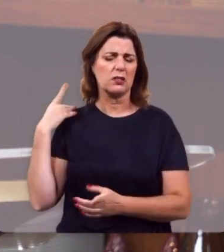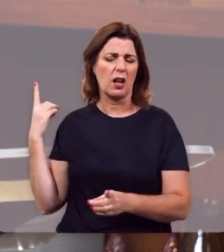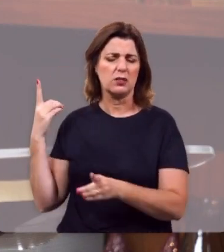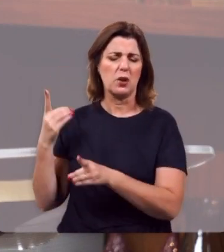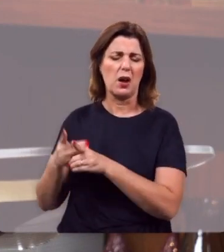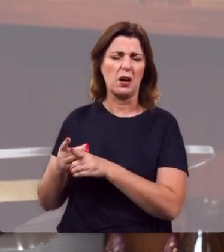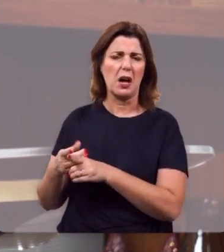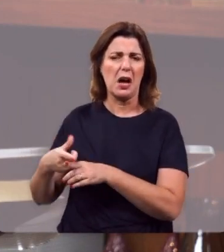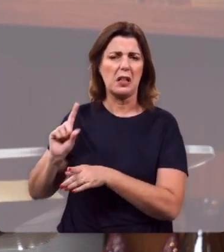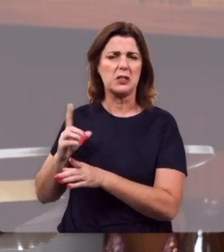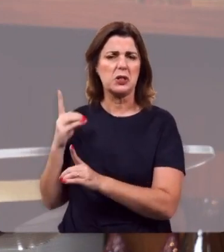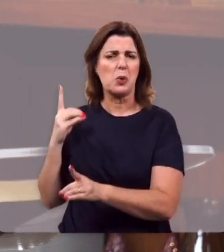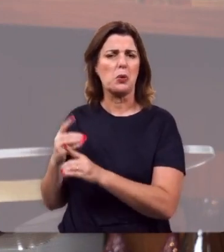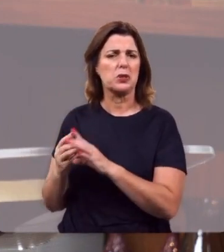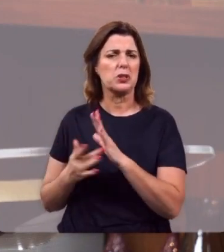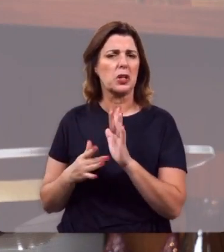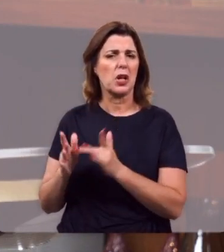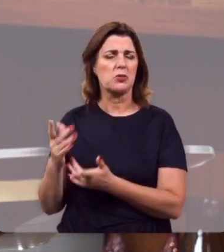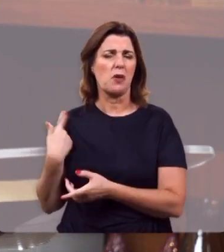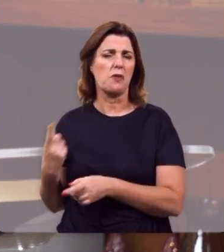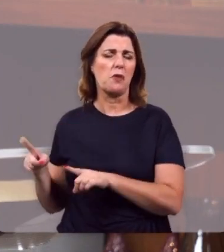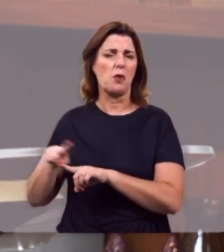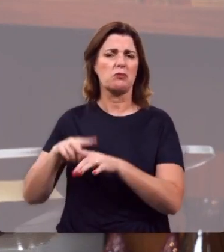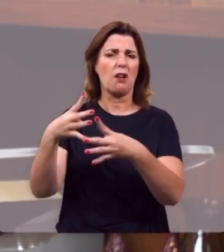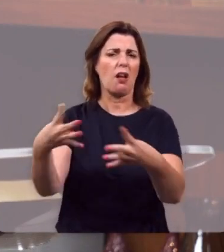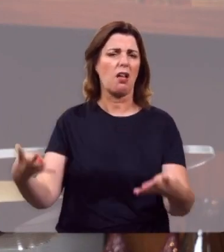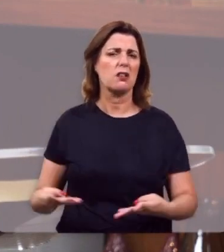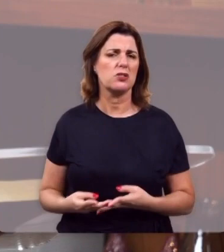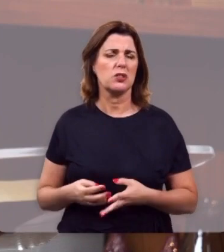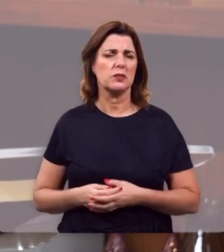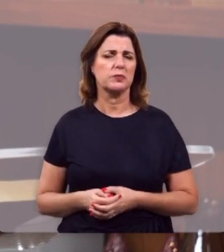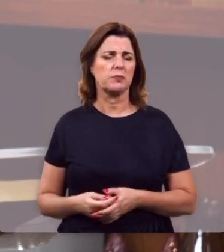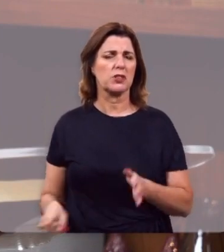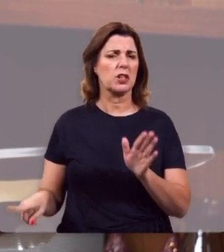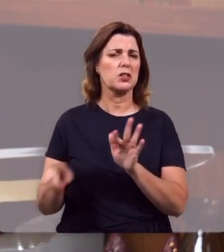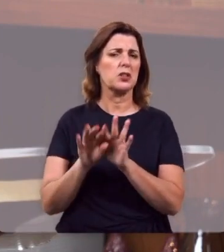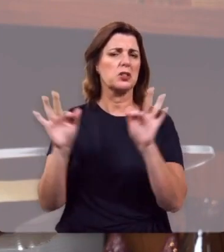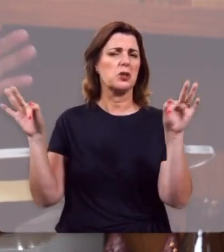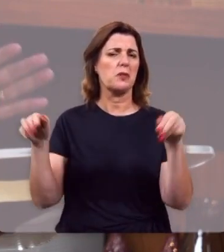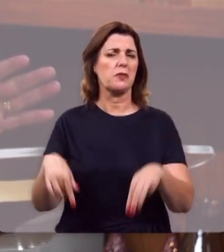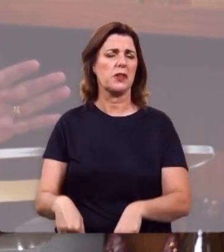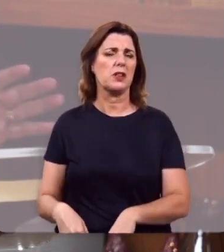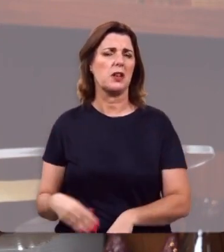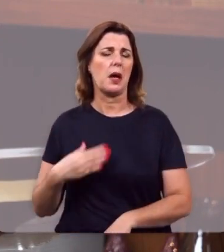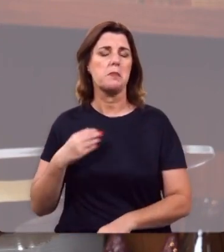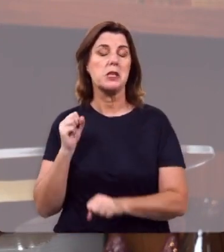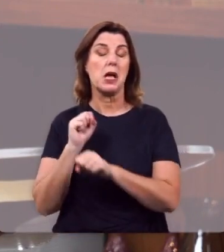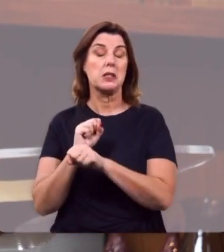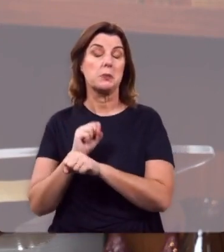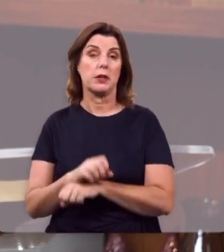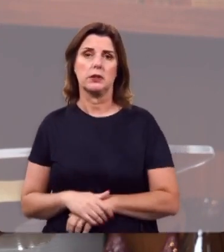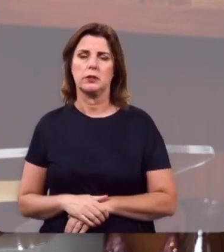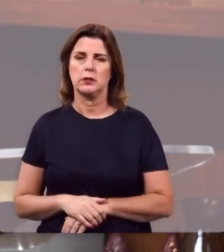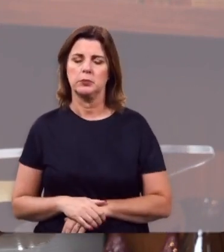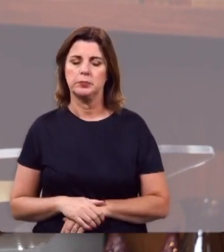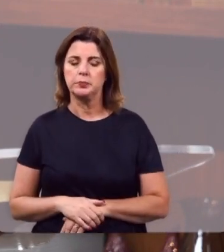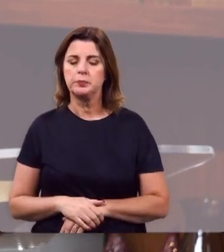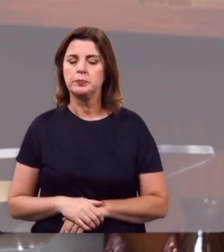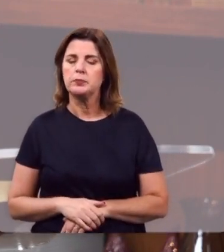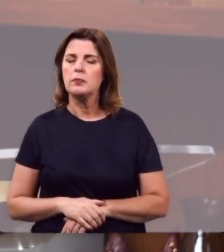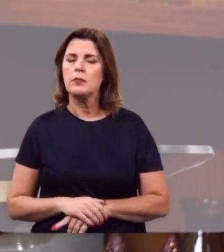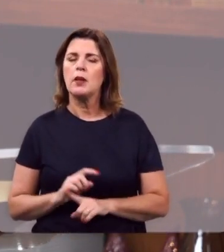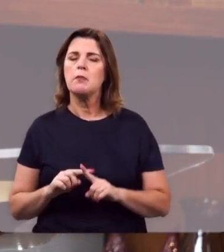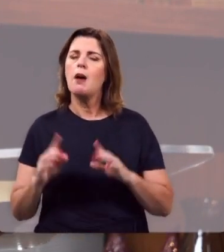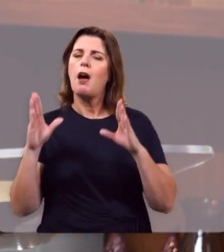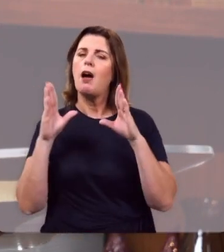encontrar com Cristo. Eu vou voltar para as redes. Chegou o final da minha esperança.